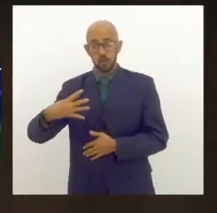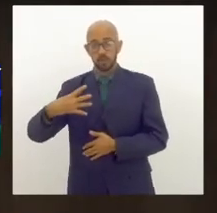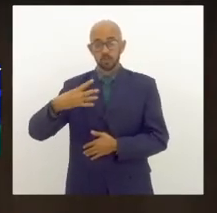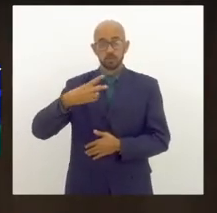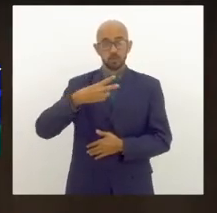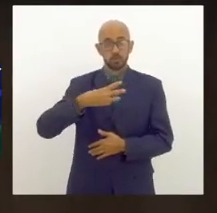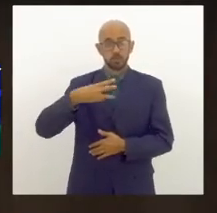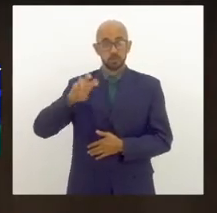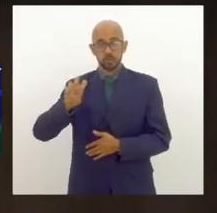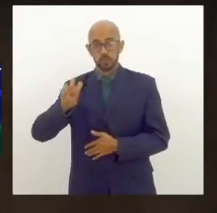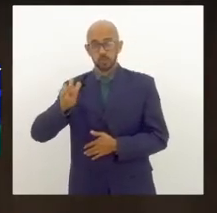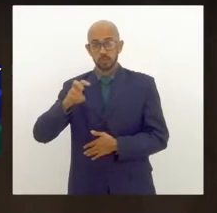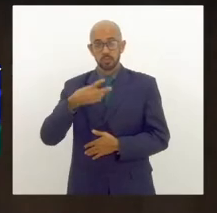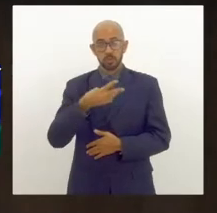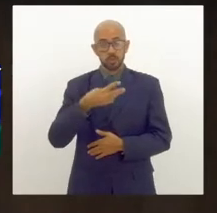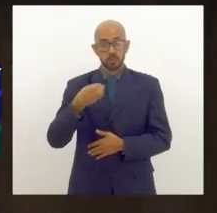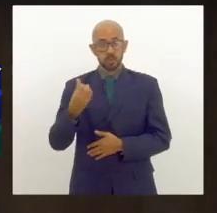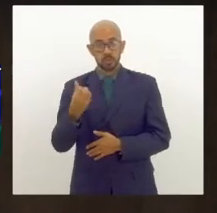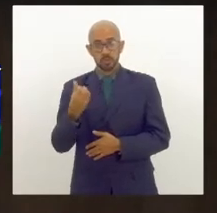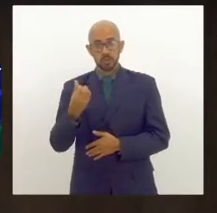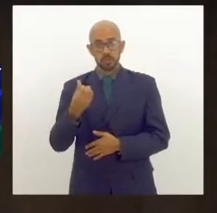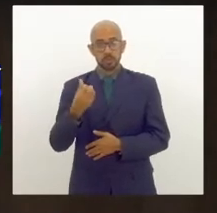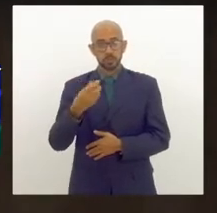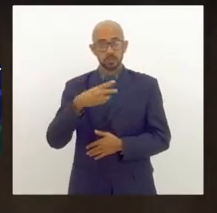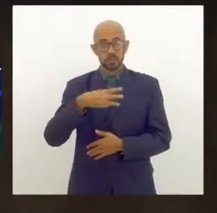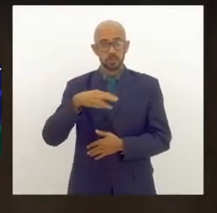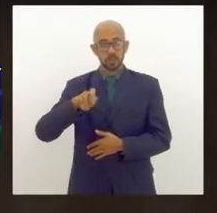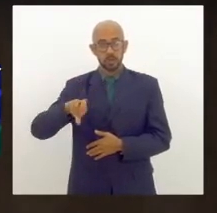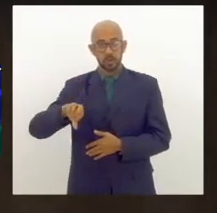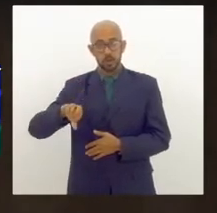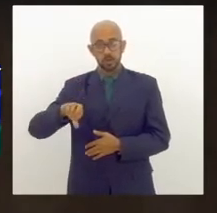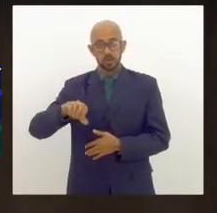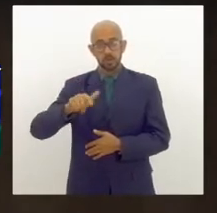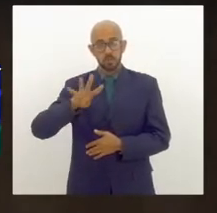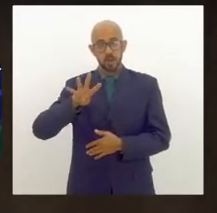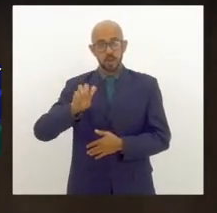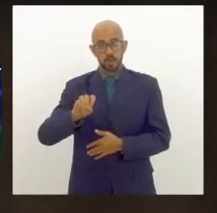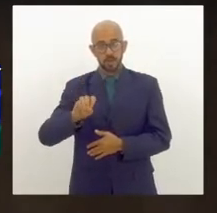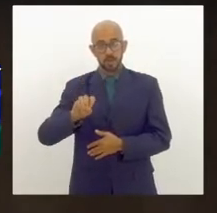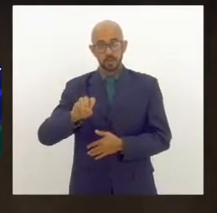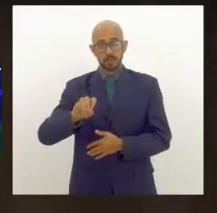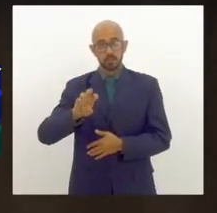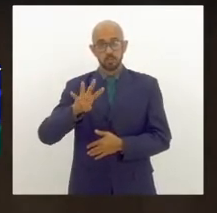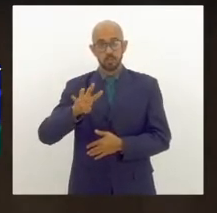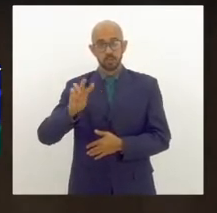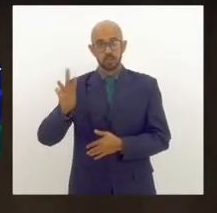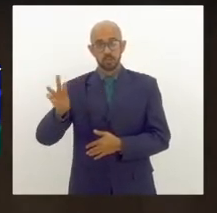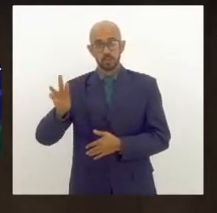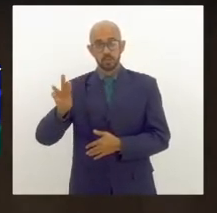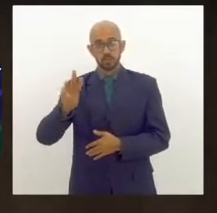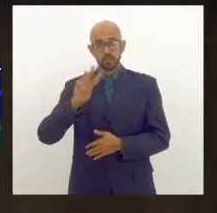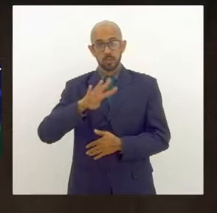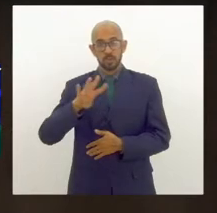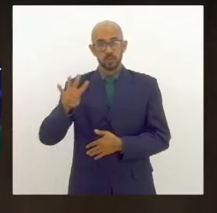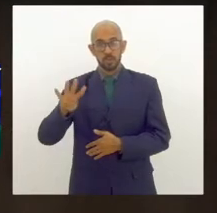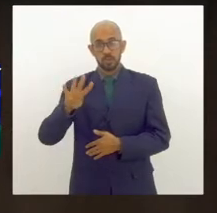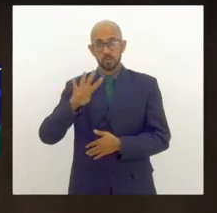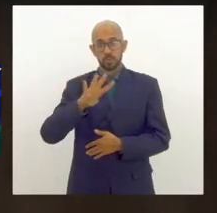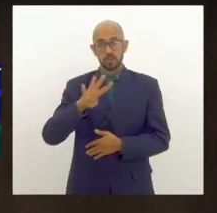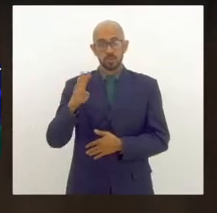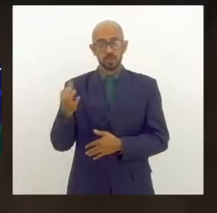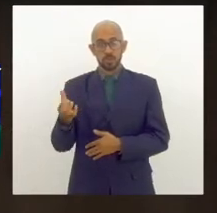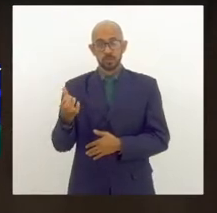34, 35, 36, 39, 40, 43, 44,